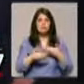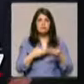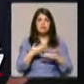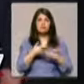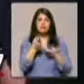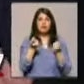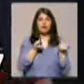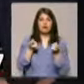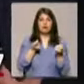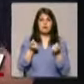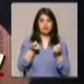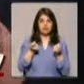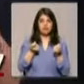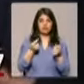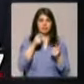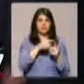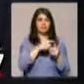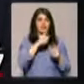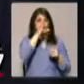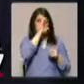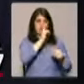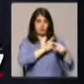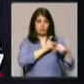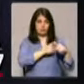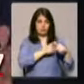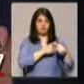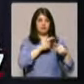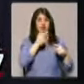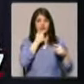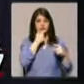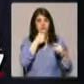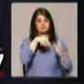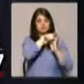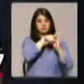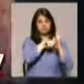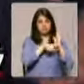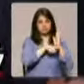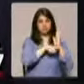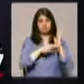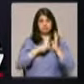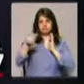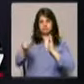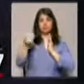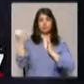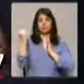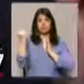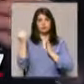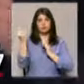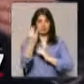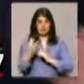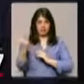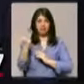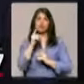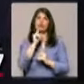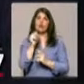menos organizar se as autoridades gregas apresentarem a tal lista às três instituições que eles não querem chamar troika mas que